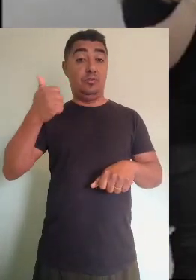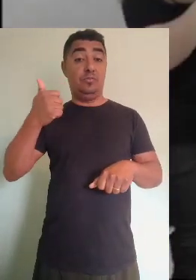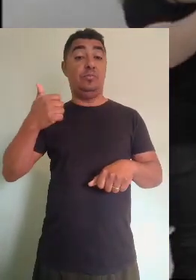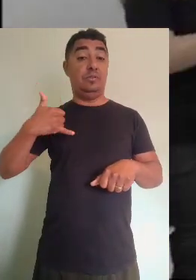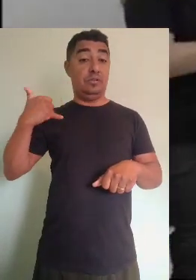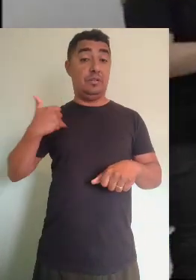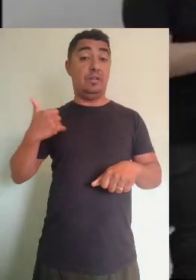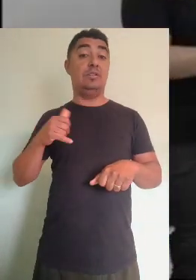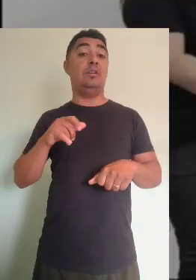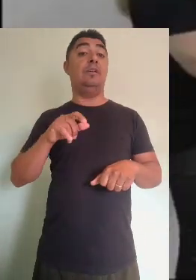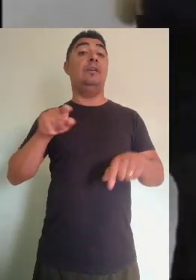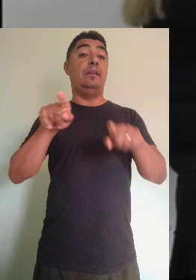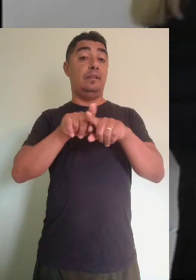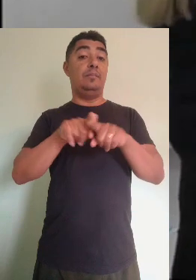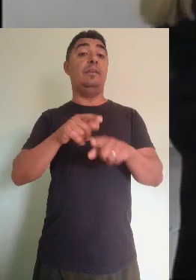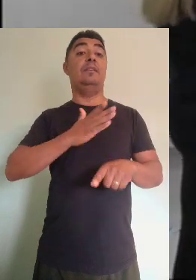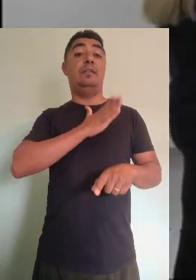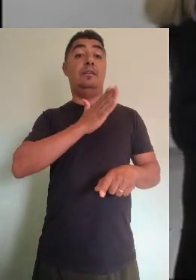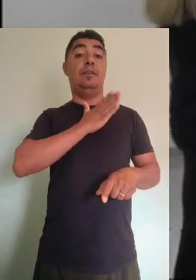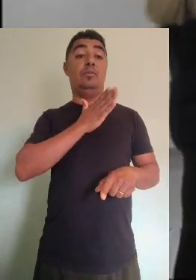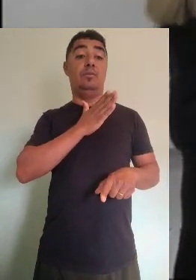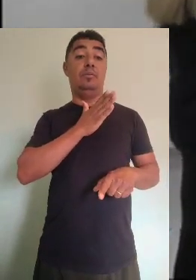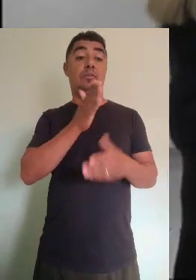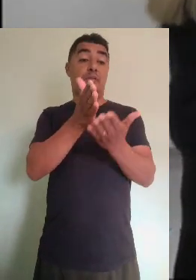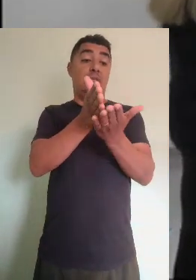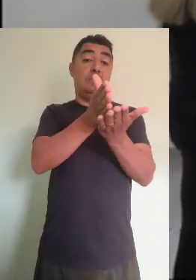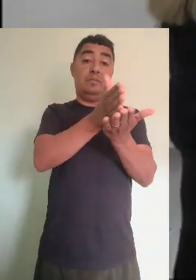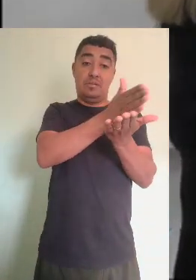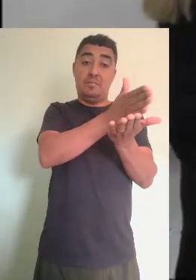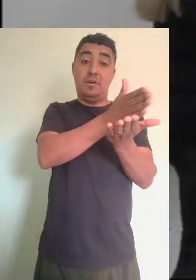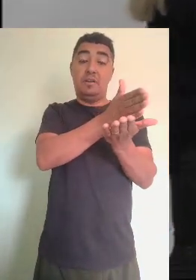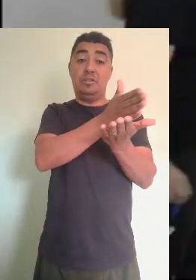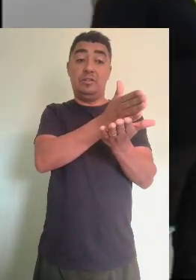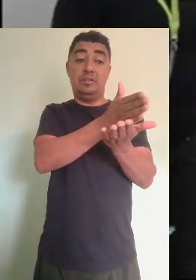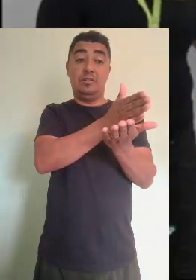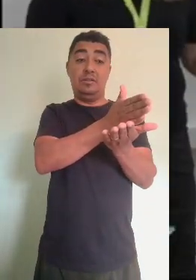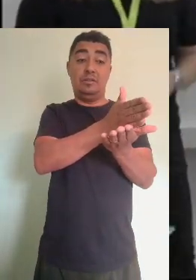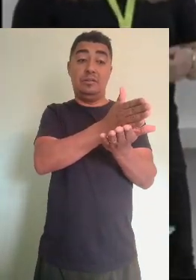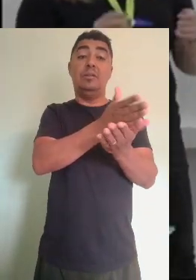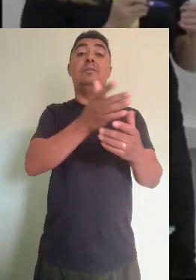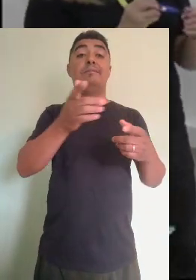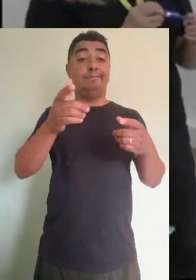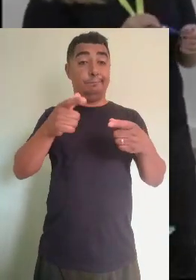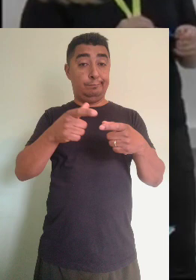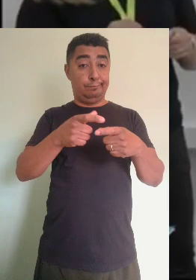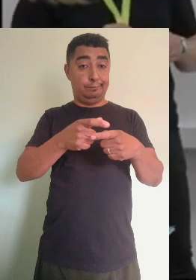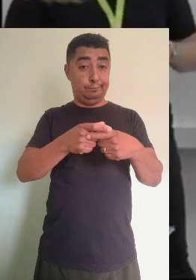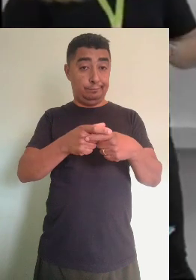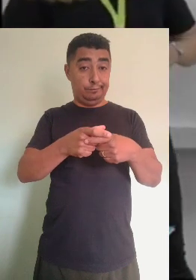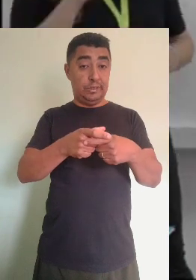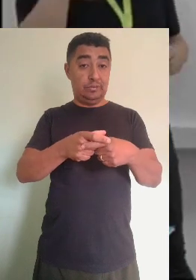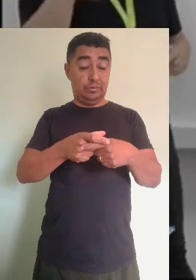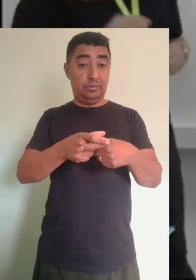21 anos e ricos. Então, qual era a parte da população que poderia exercer os direitos